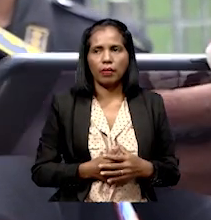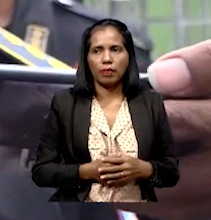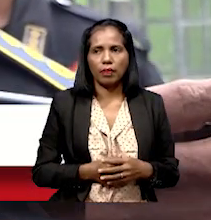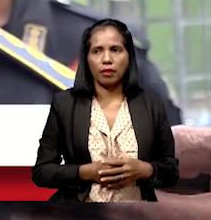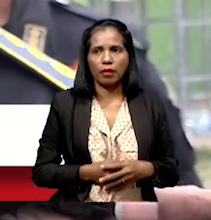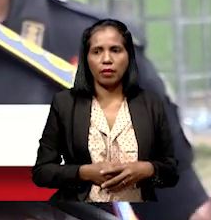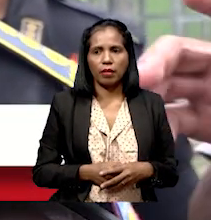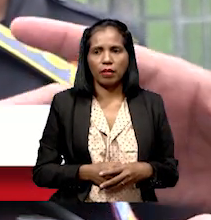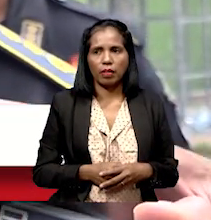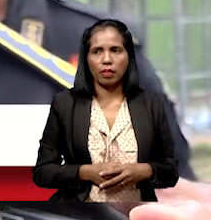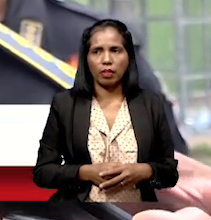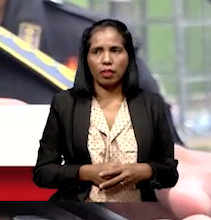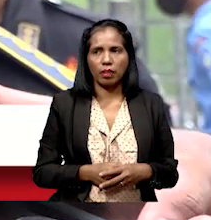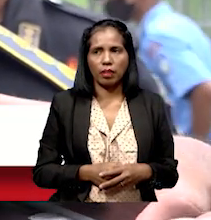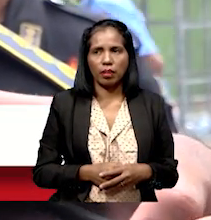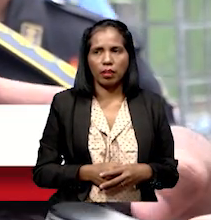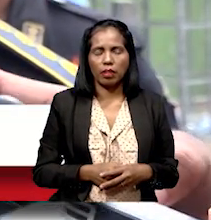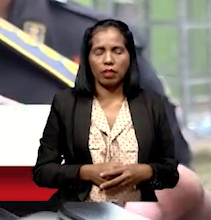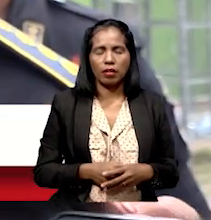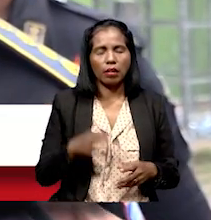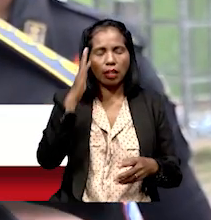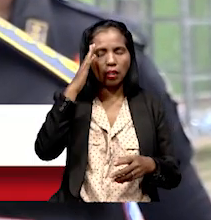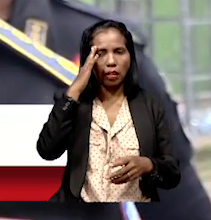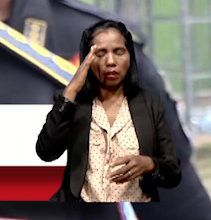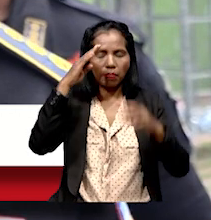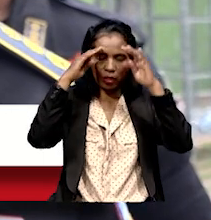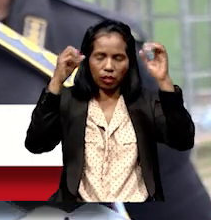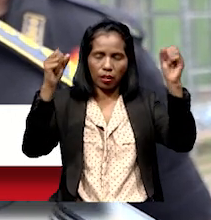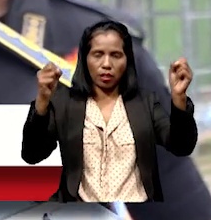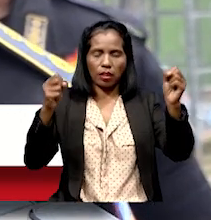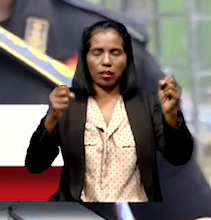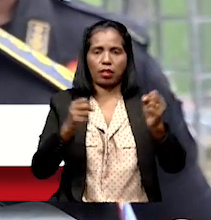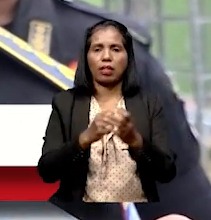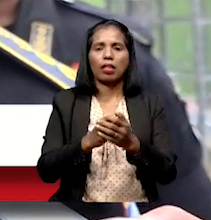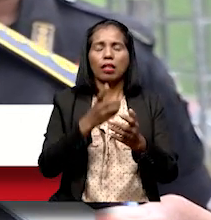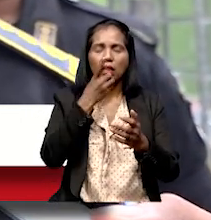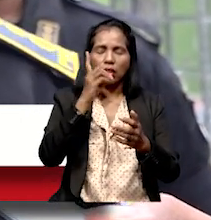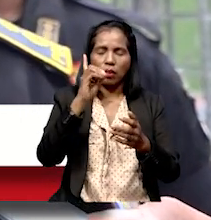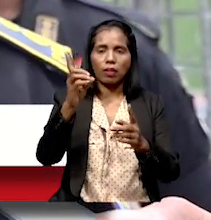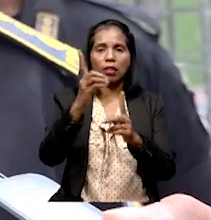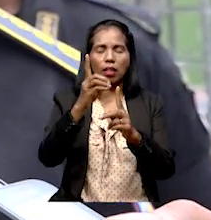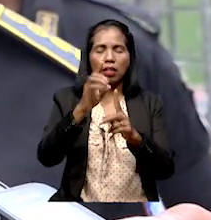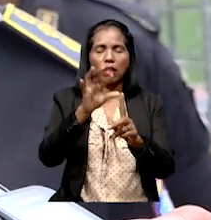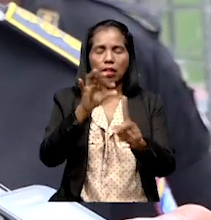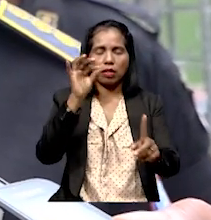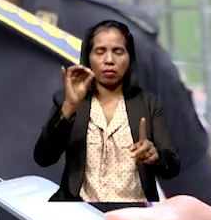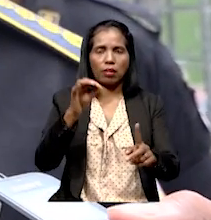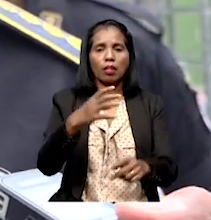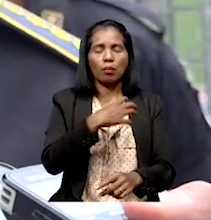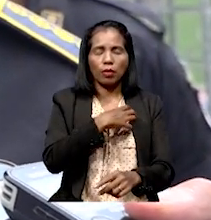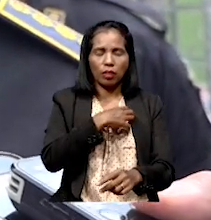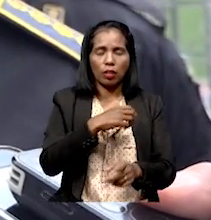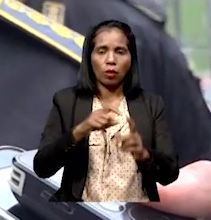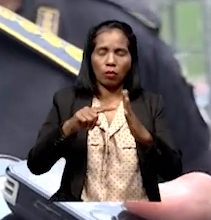Suslen Presiden Republik de kereta na date le sang nunian. Agora unda de especial de polícia huona